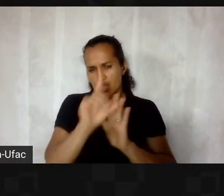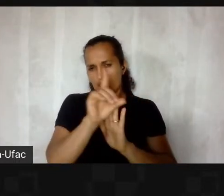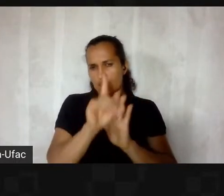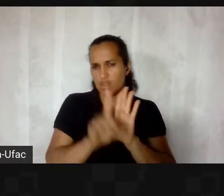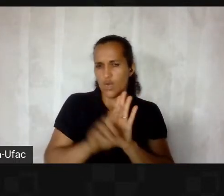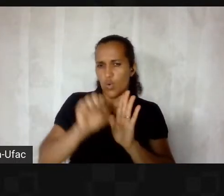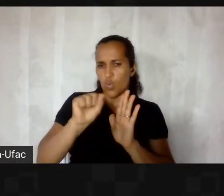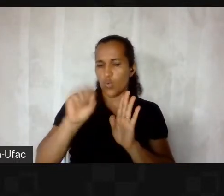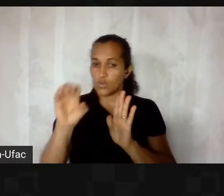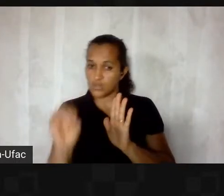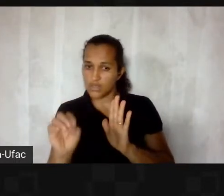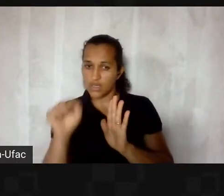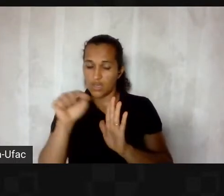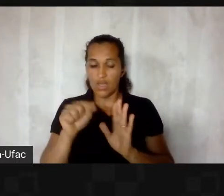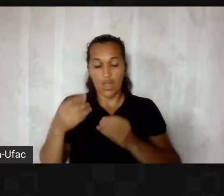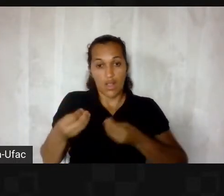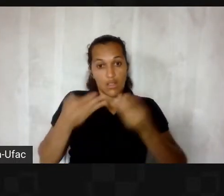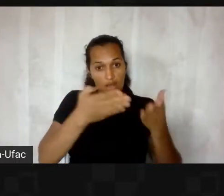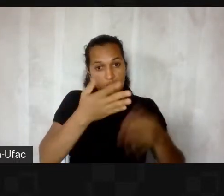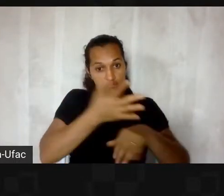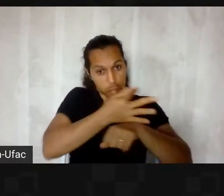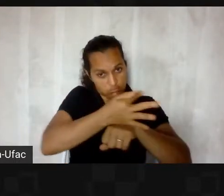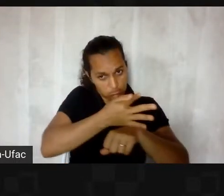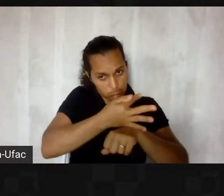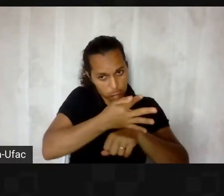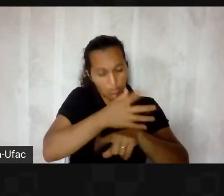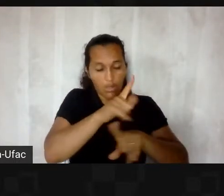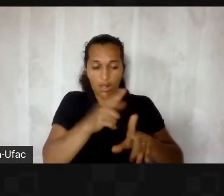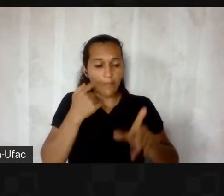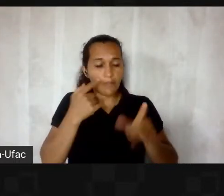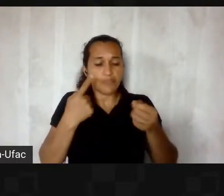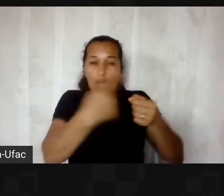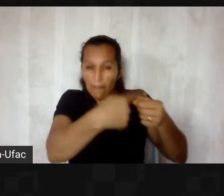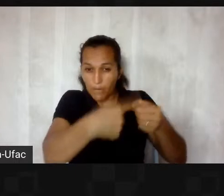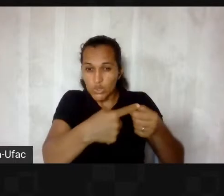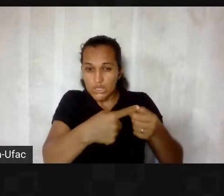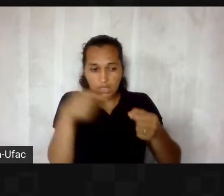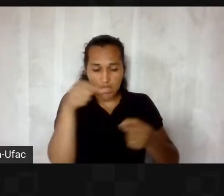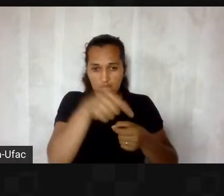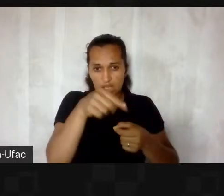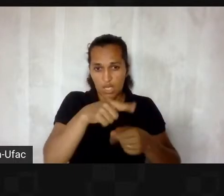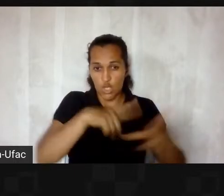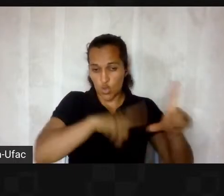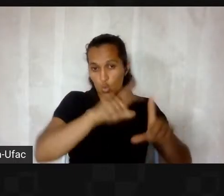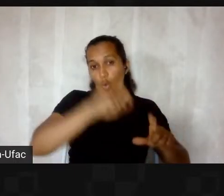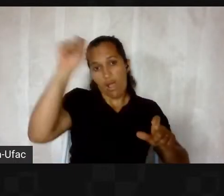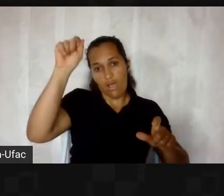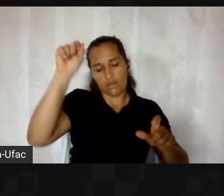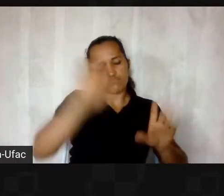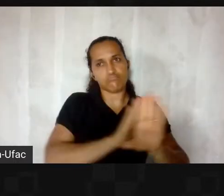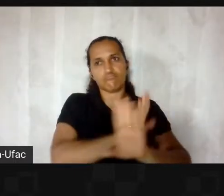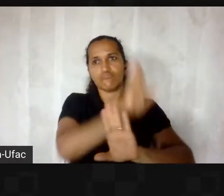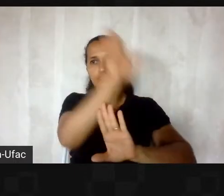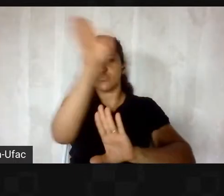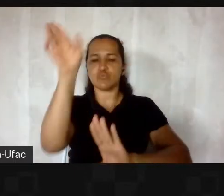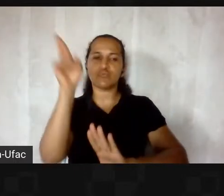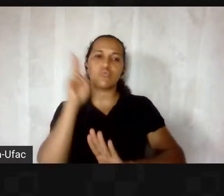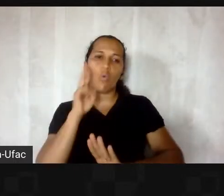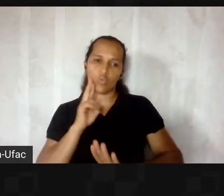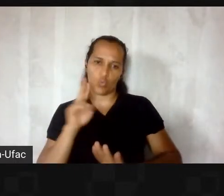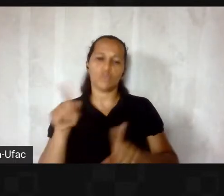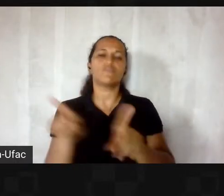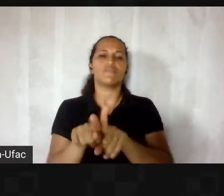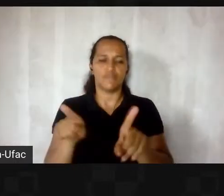oferecido nas férias, não se restringiu aos municípios agrianos, alcançaram as fronteiras de Rondônia. Foi uma ação